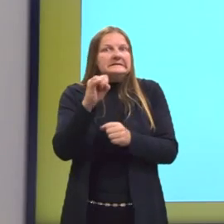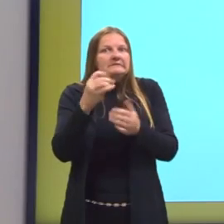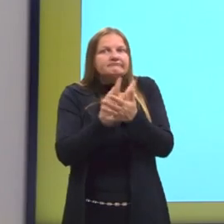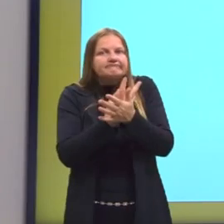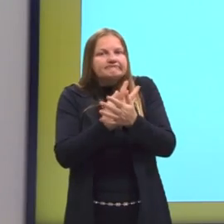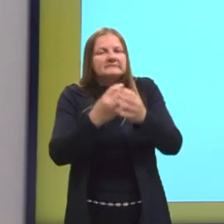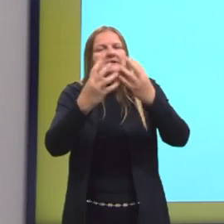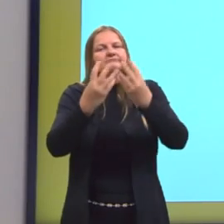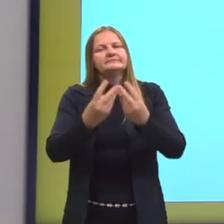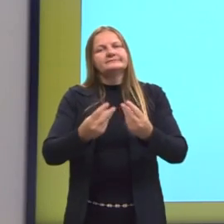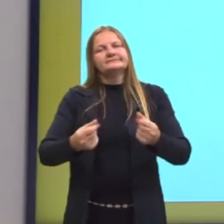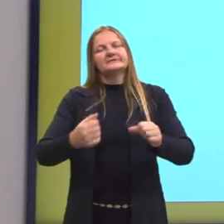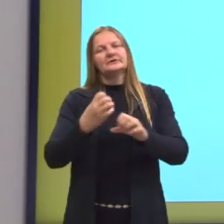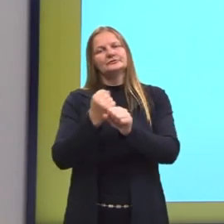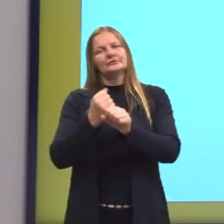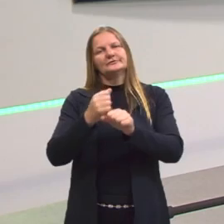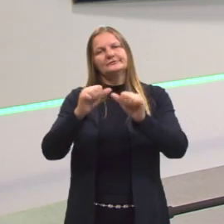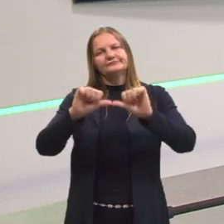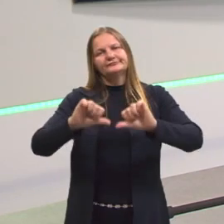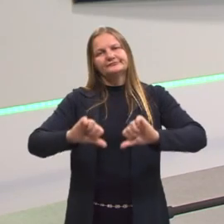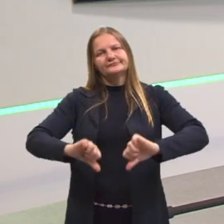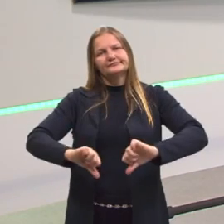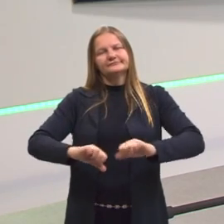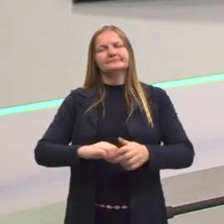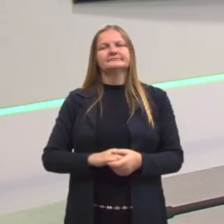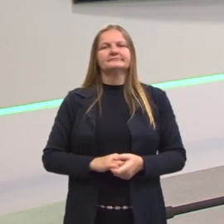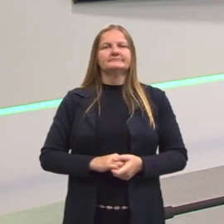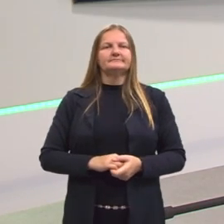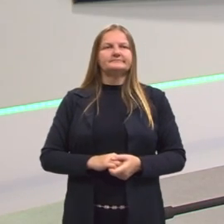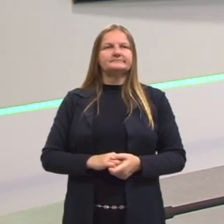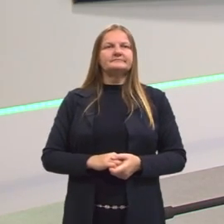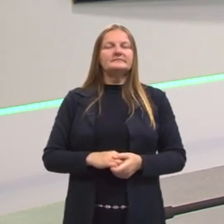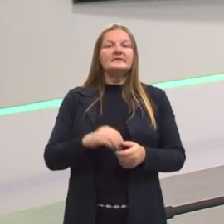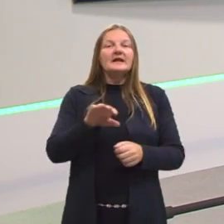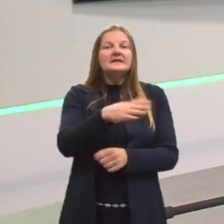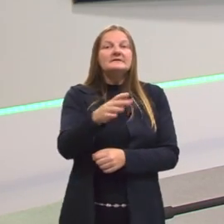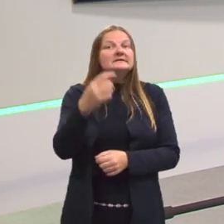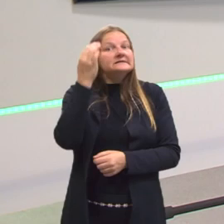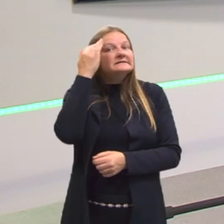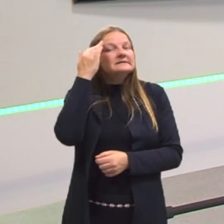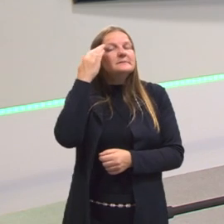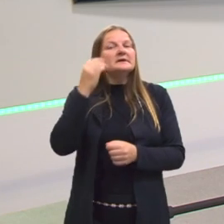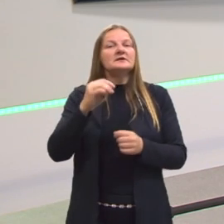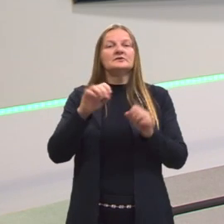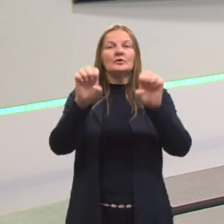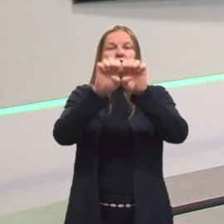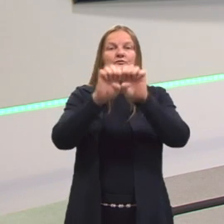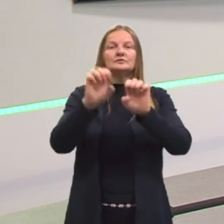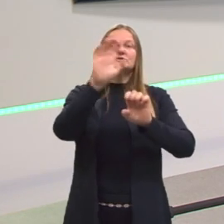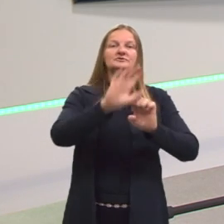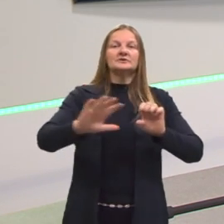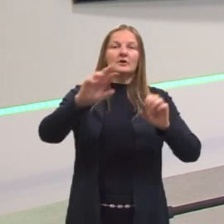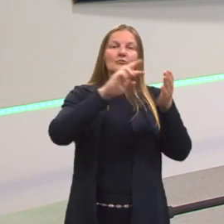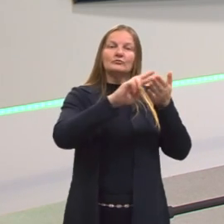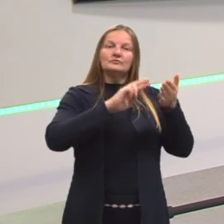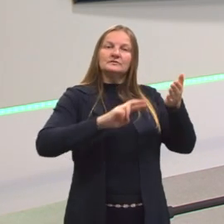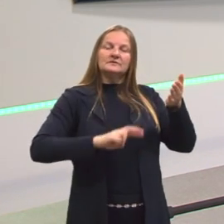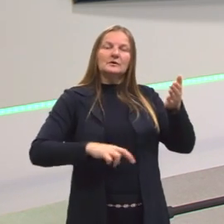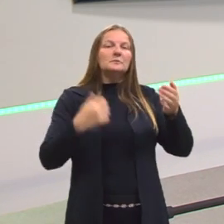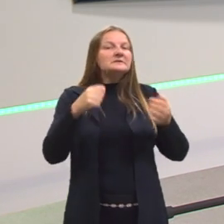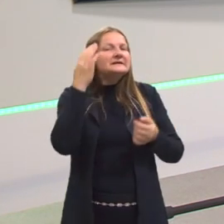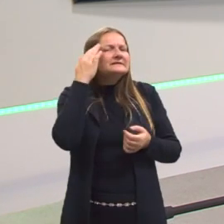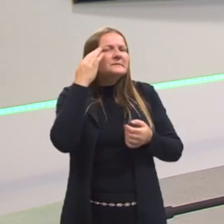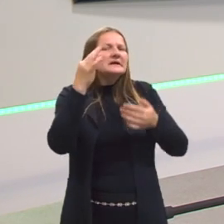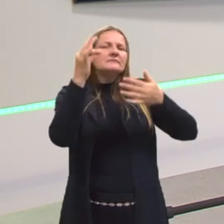teu texto não basta que eu saiba a estrutura geral dessa redação eu